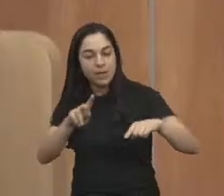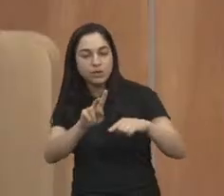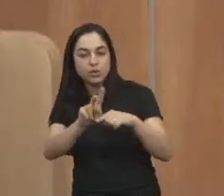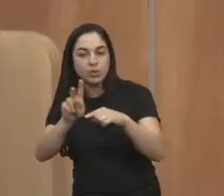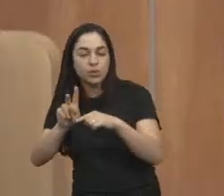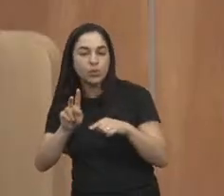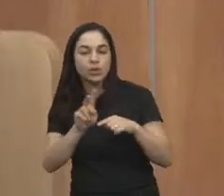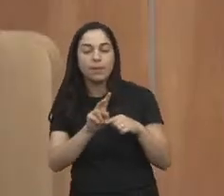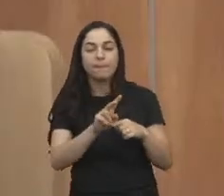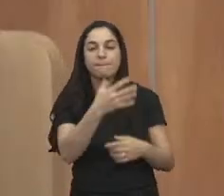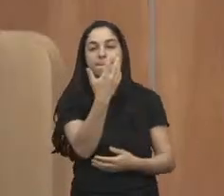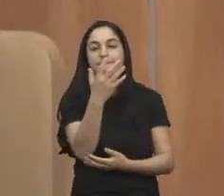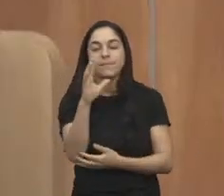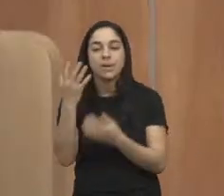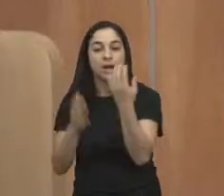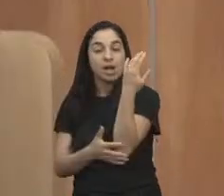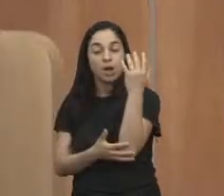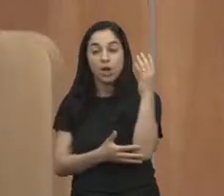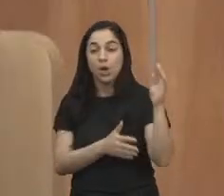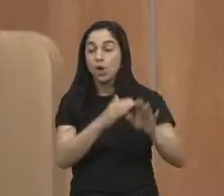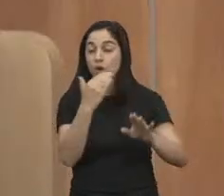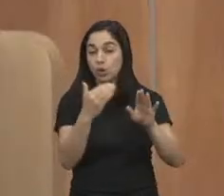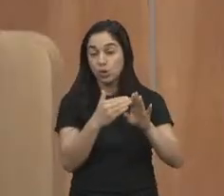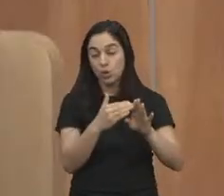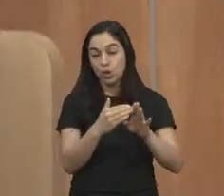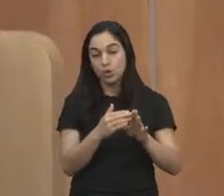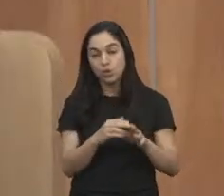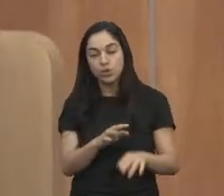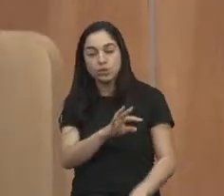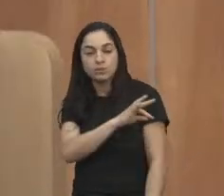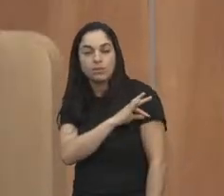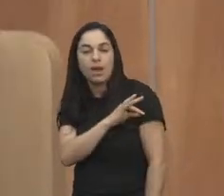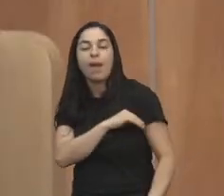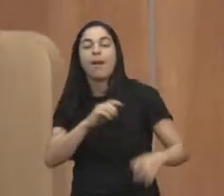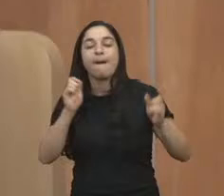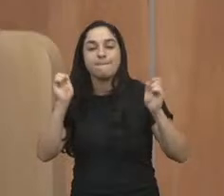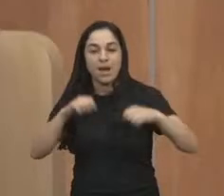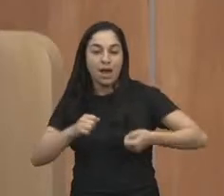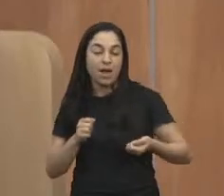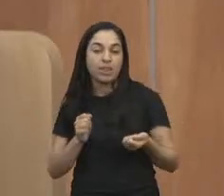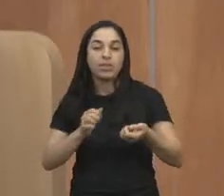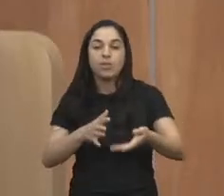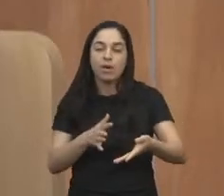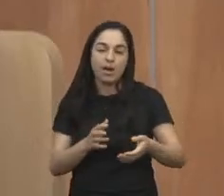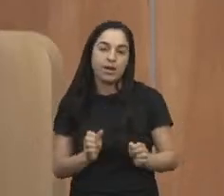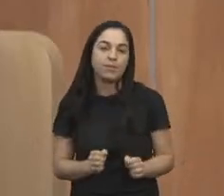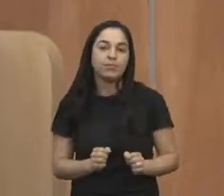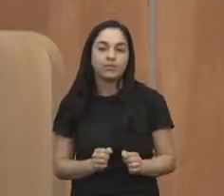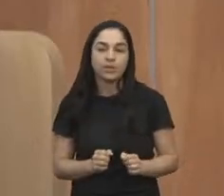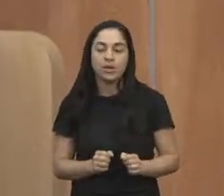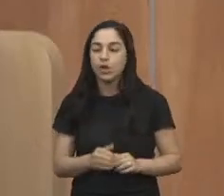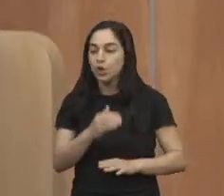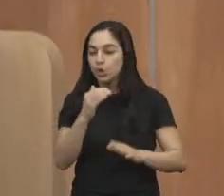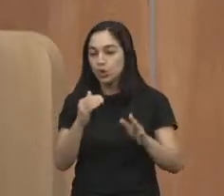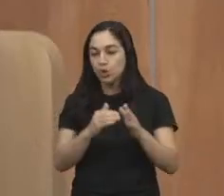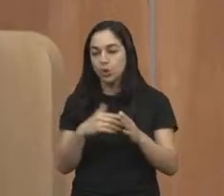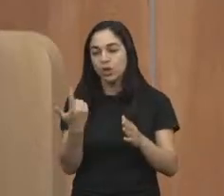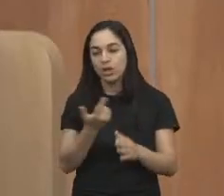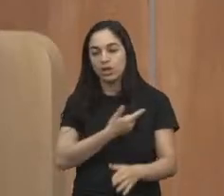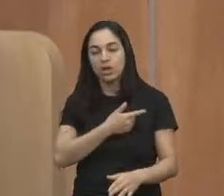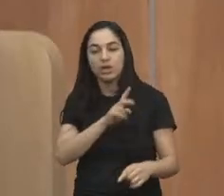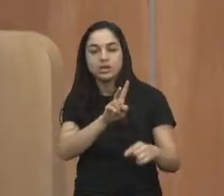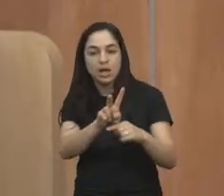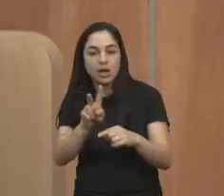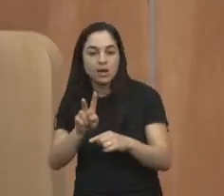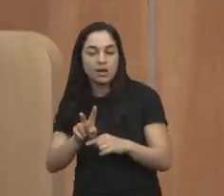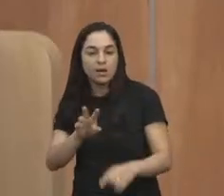ambiental. Todos os nossos guardas são capacitados também para atuar em posturas. Então, não somente a unidade de fiscalização de posturas, mas também toda a nossa Guarda